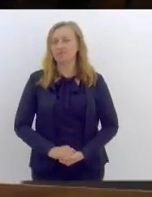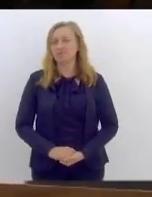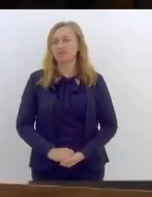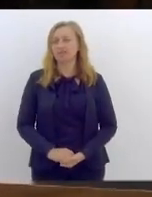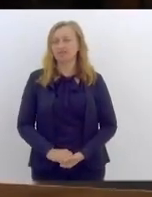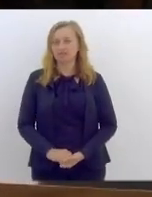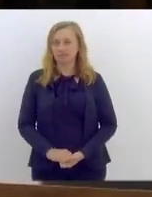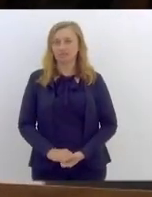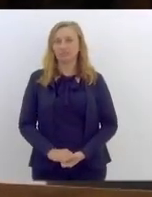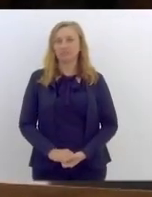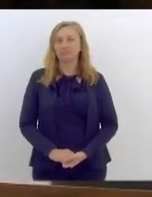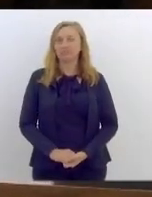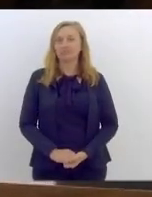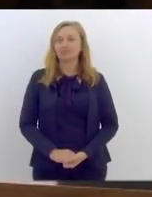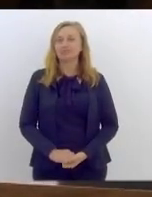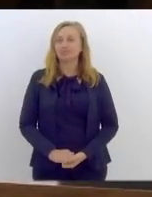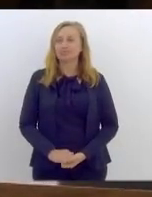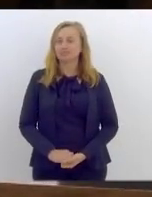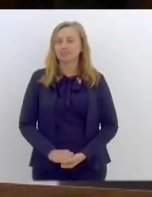Ero, ero,